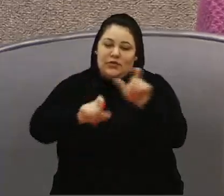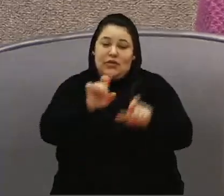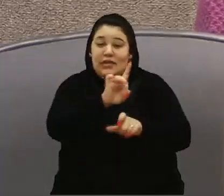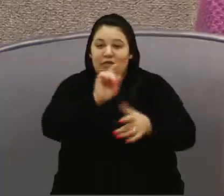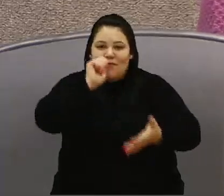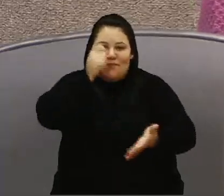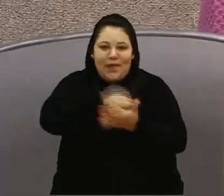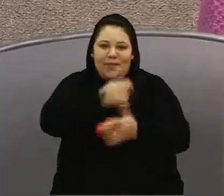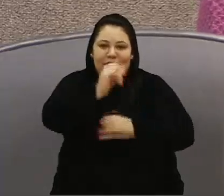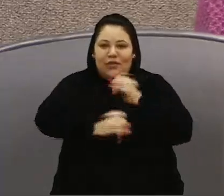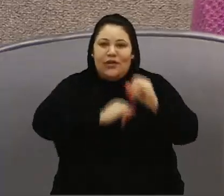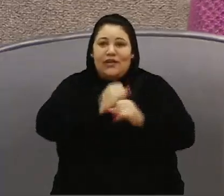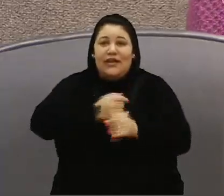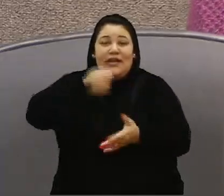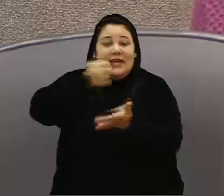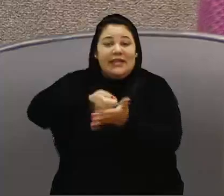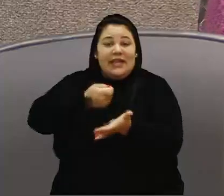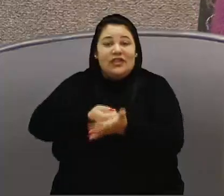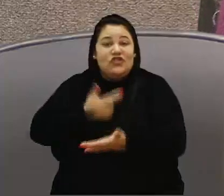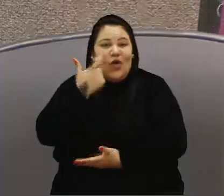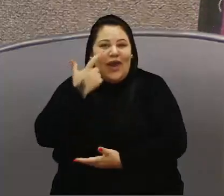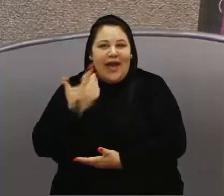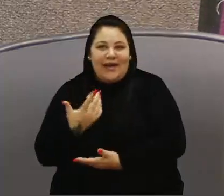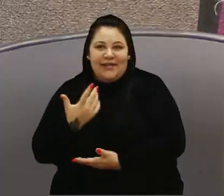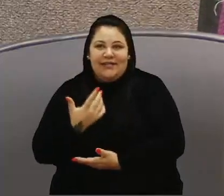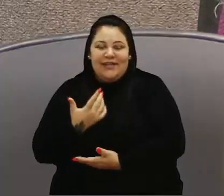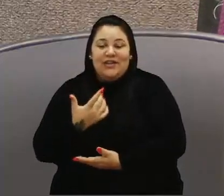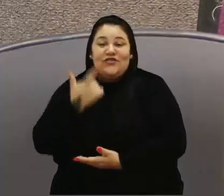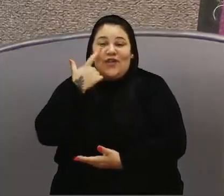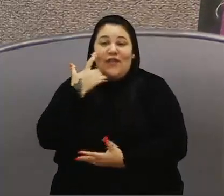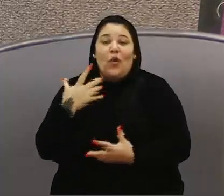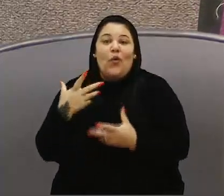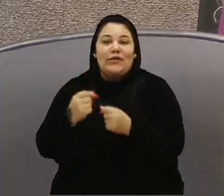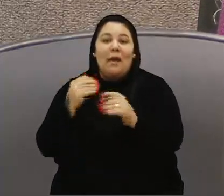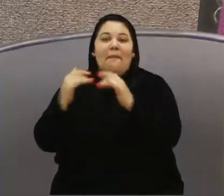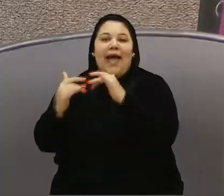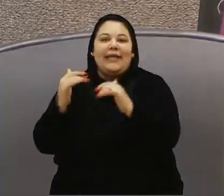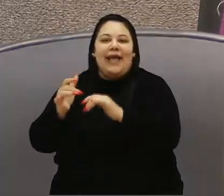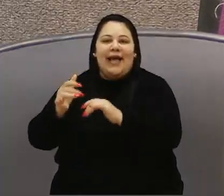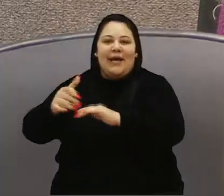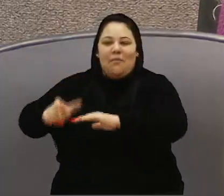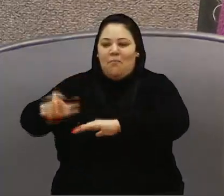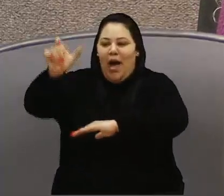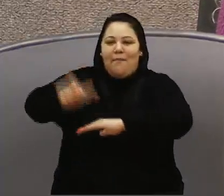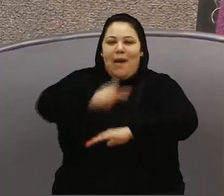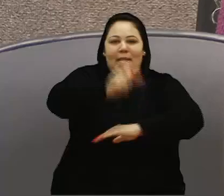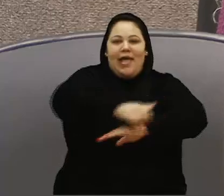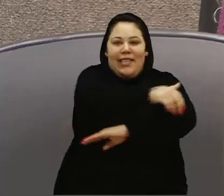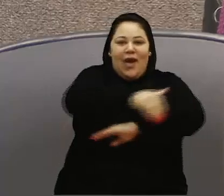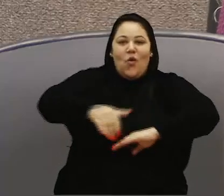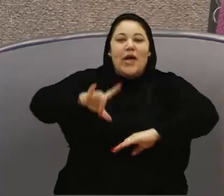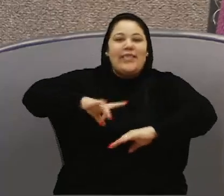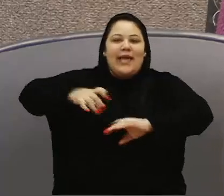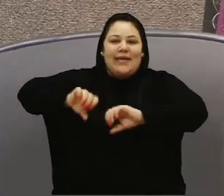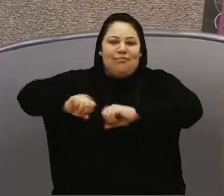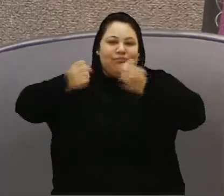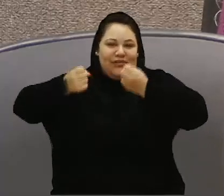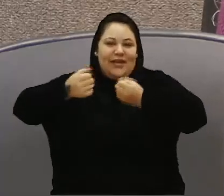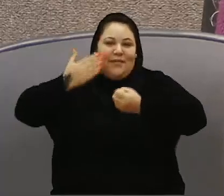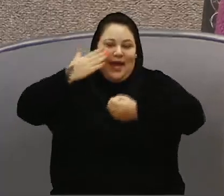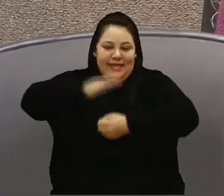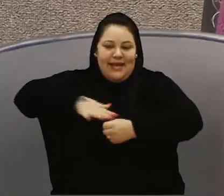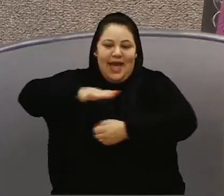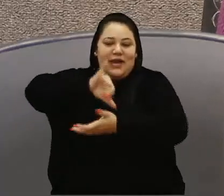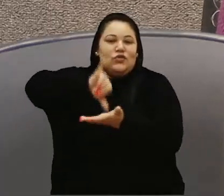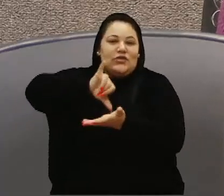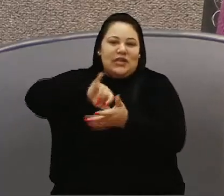online e tentem verificar uma máquina. Somente assim a gente vai ver o quanto de máquinas estragadas tem, né? Na nossa área